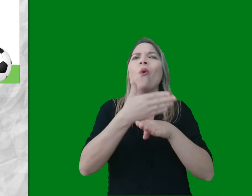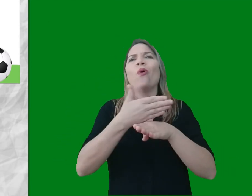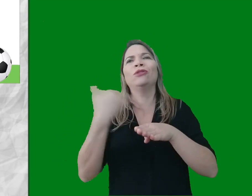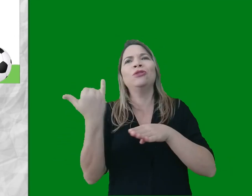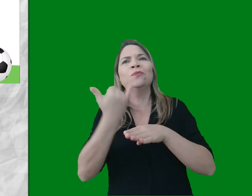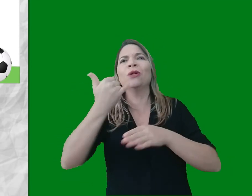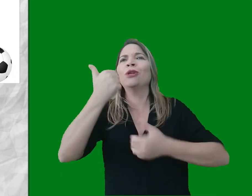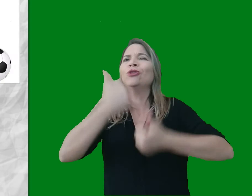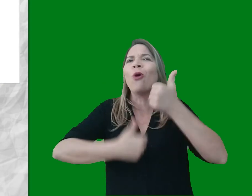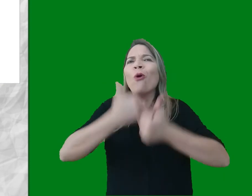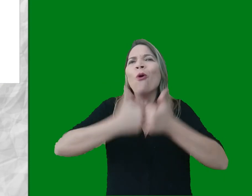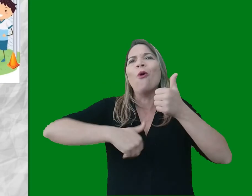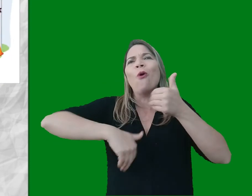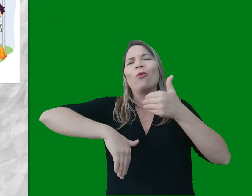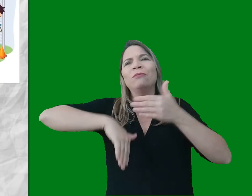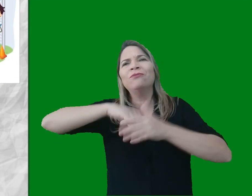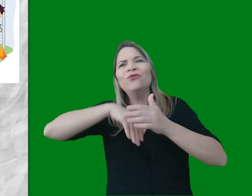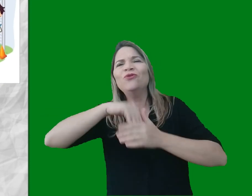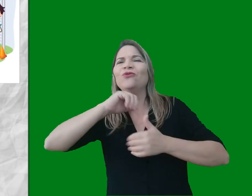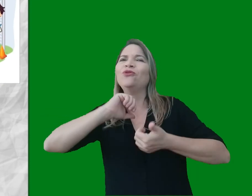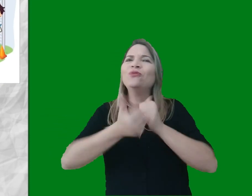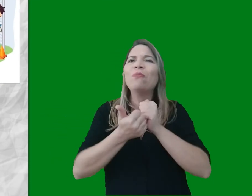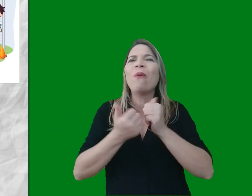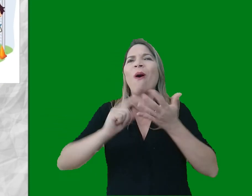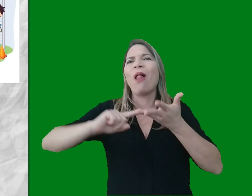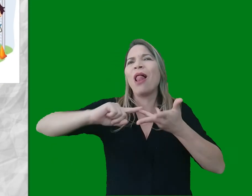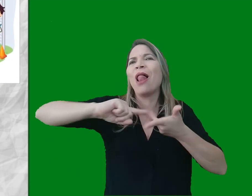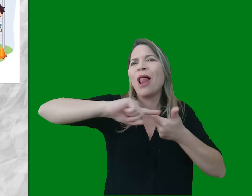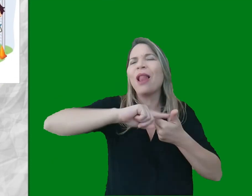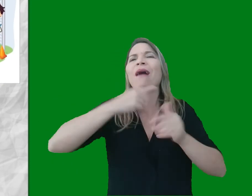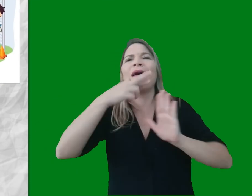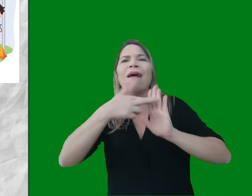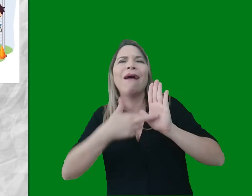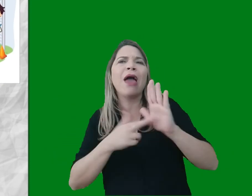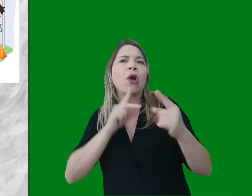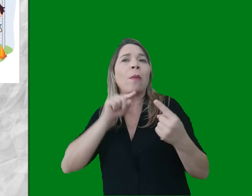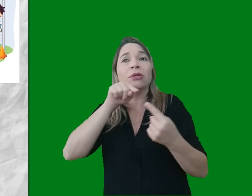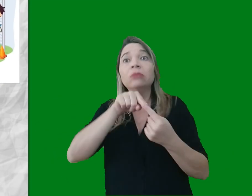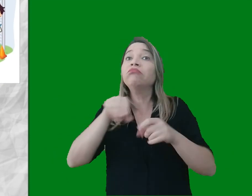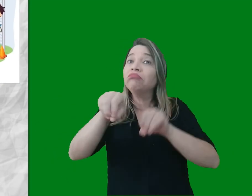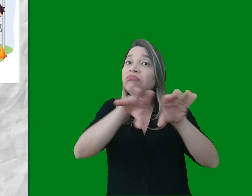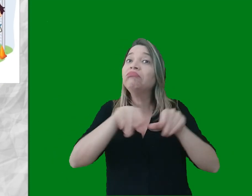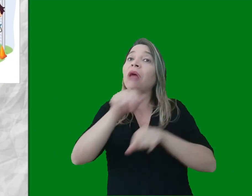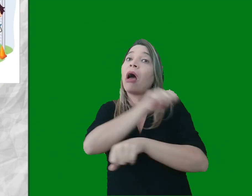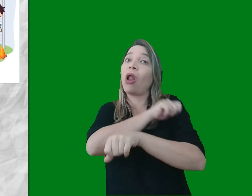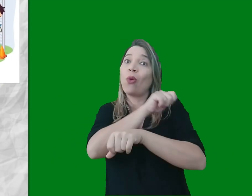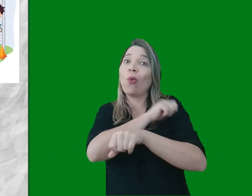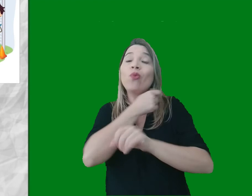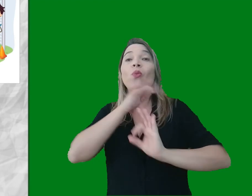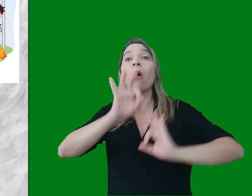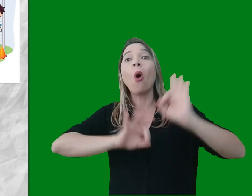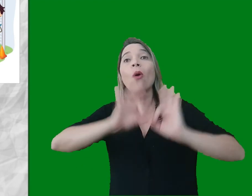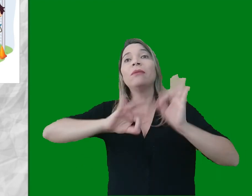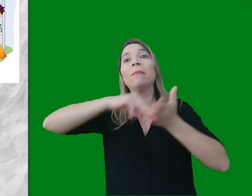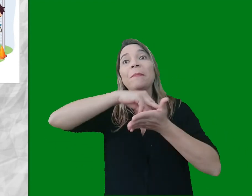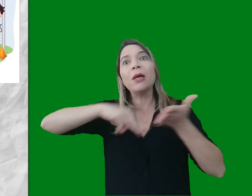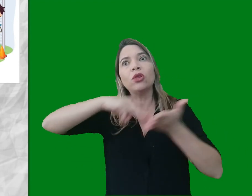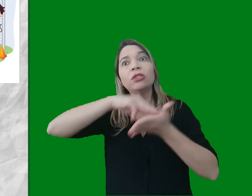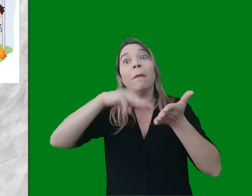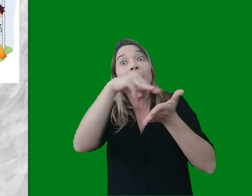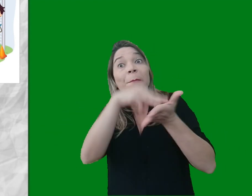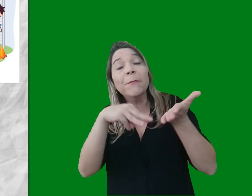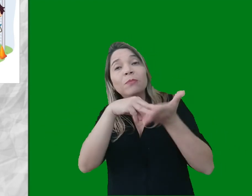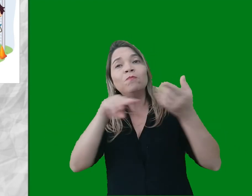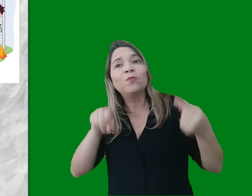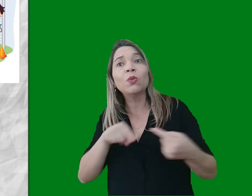jogo proporciona, incluindo o jogar com fundamentos, regras e objetivos, tudo sob a organização de uma metodologia que possa